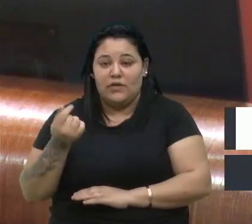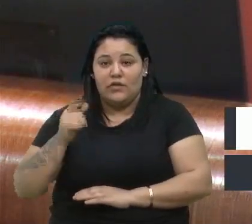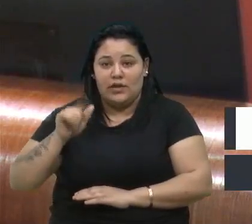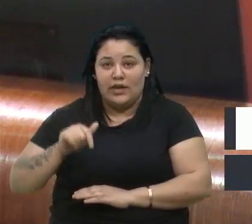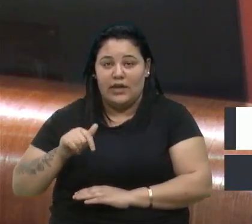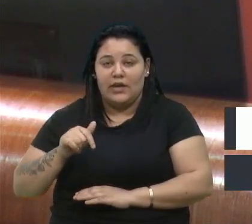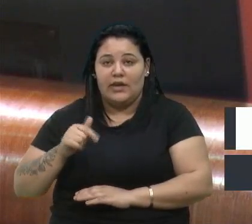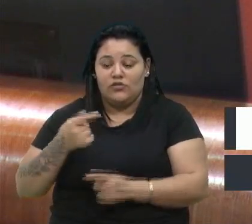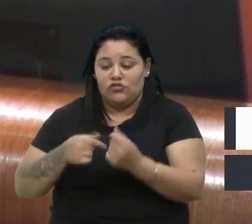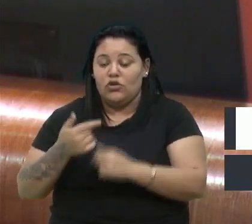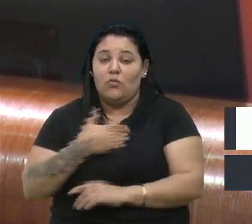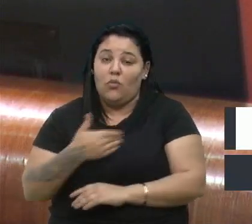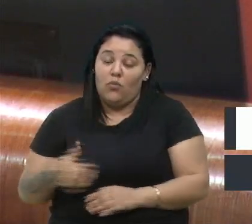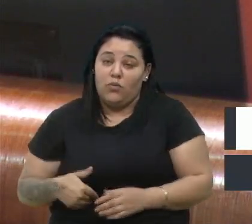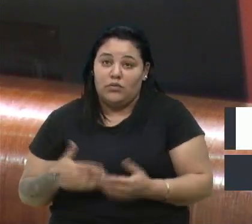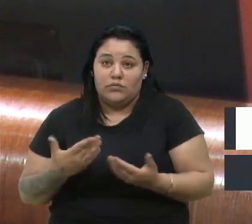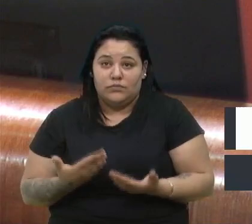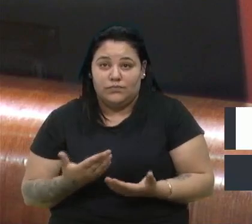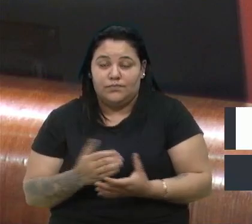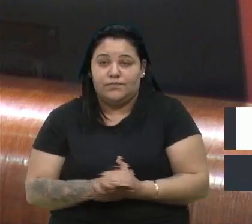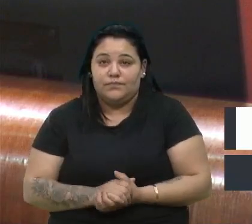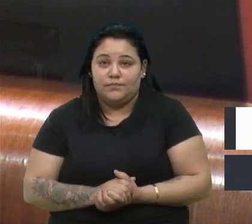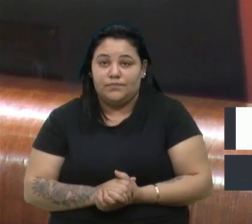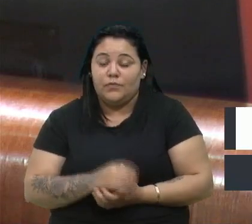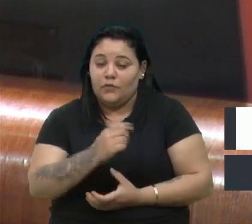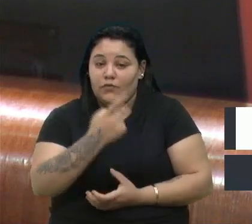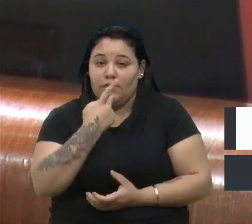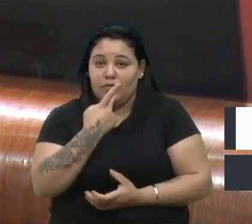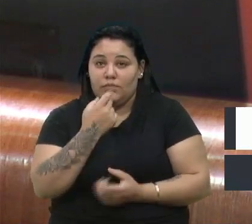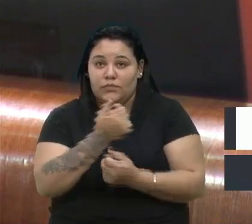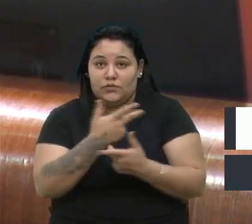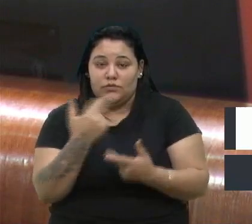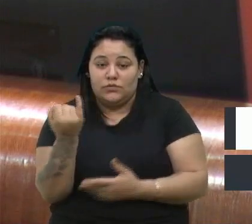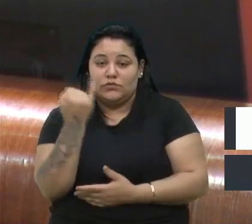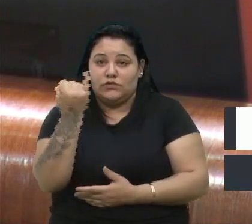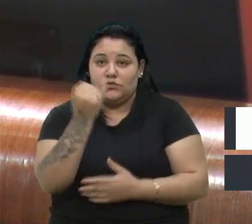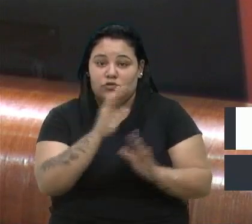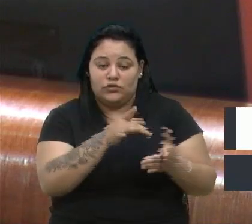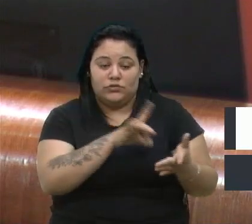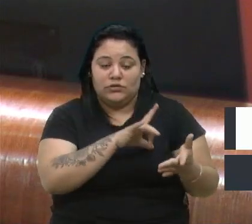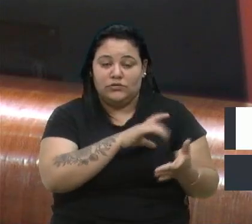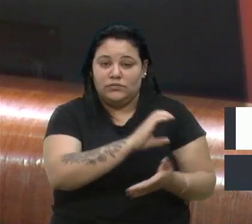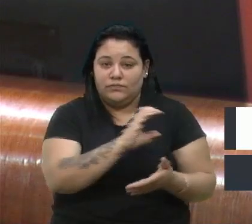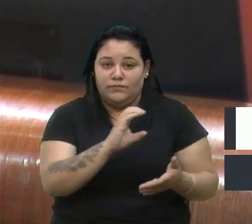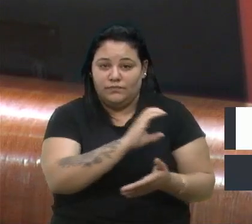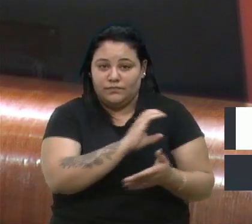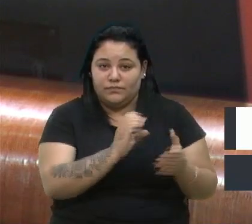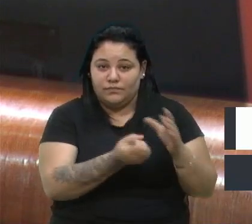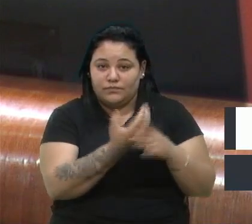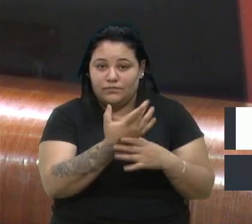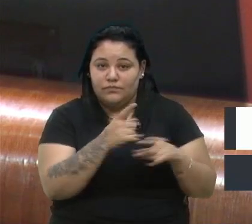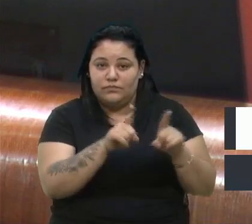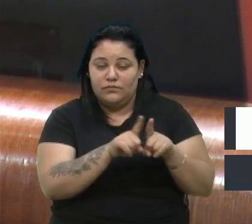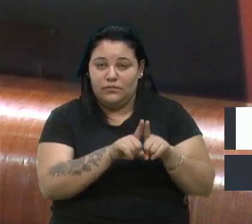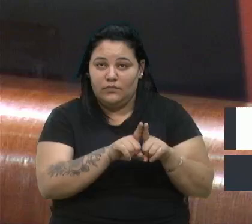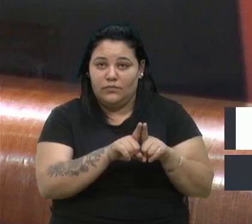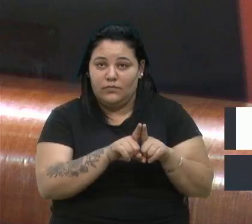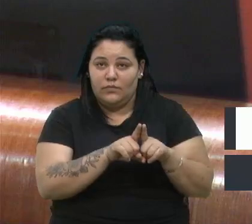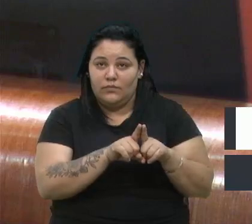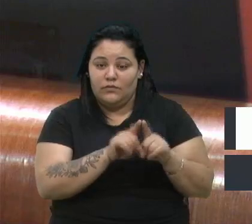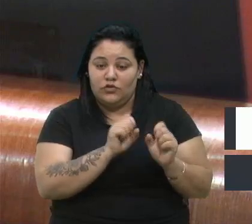senhor tocou numa parte importante. Já existe um CC criado, a gente poderia aí,